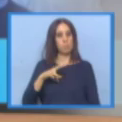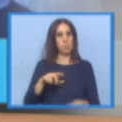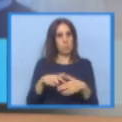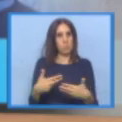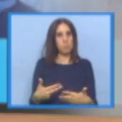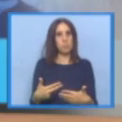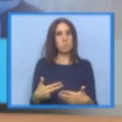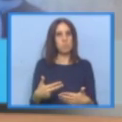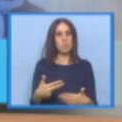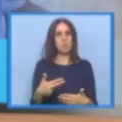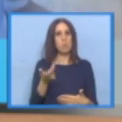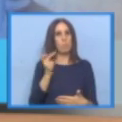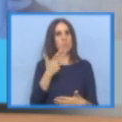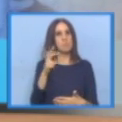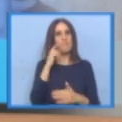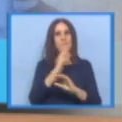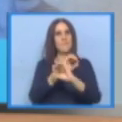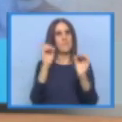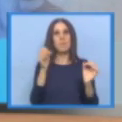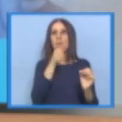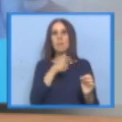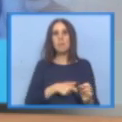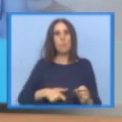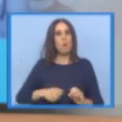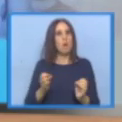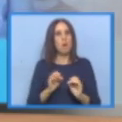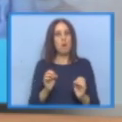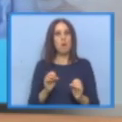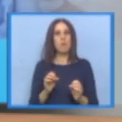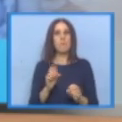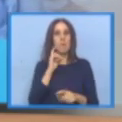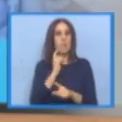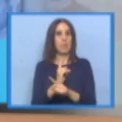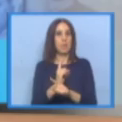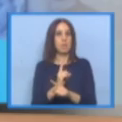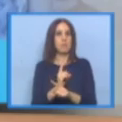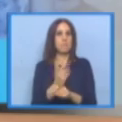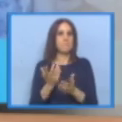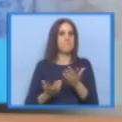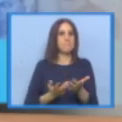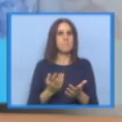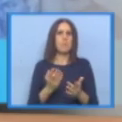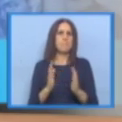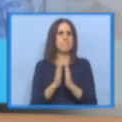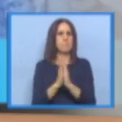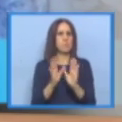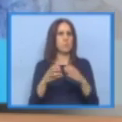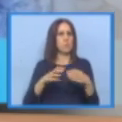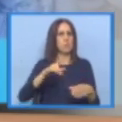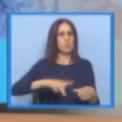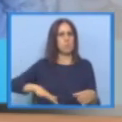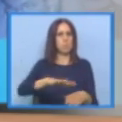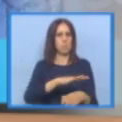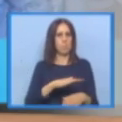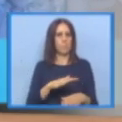hoje, há mais de 100 anos que não tínhamos um cardeal fora do Patriarcado de Lisboa. Óbvio